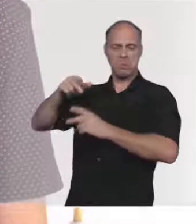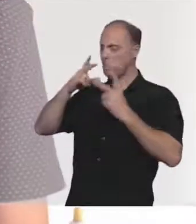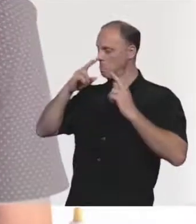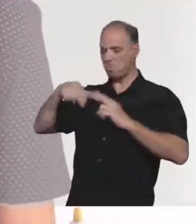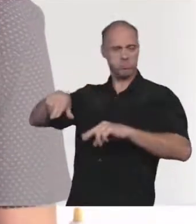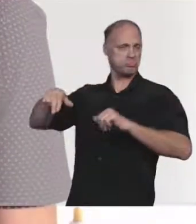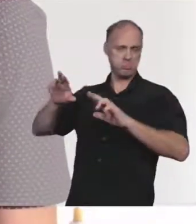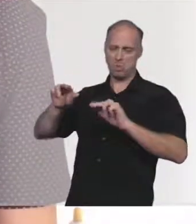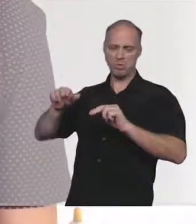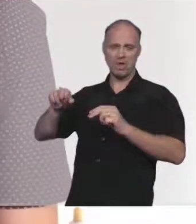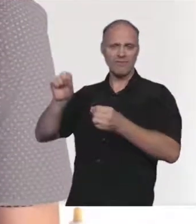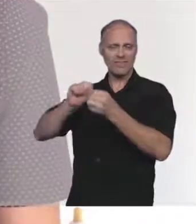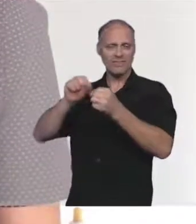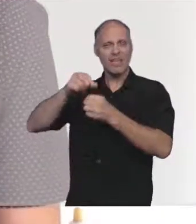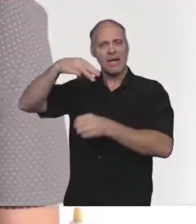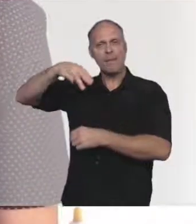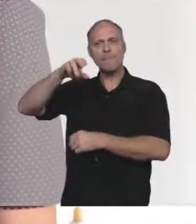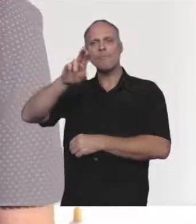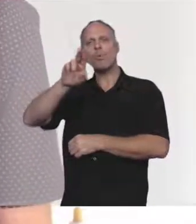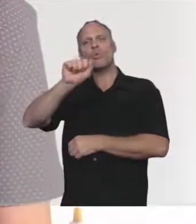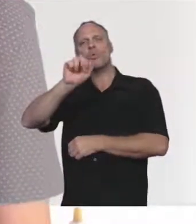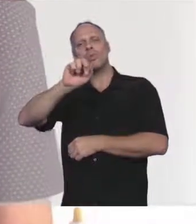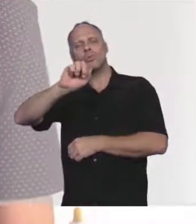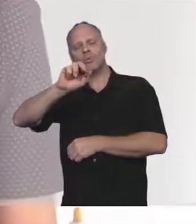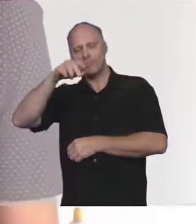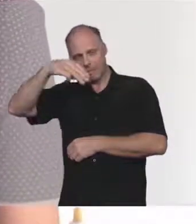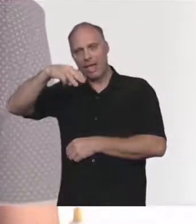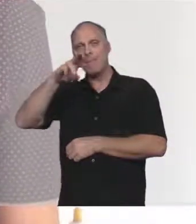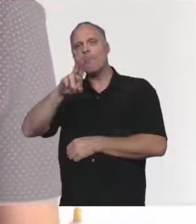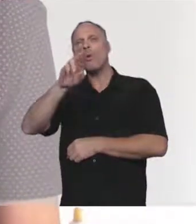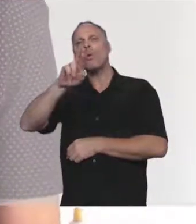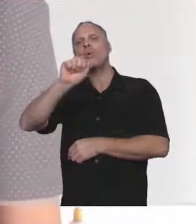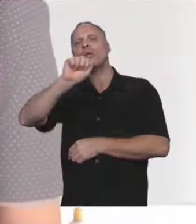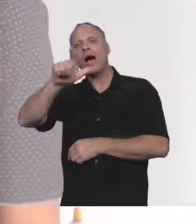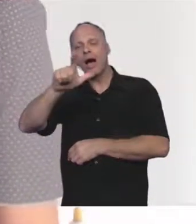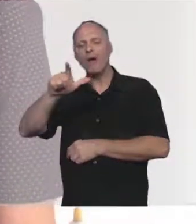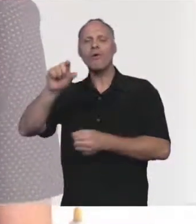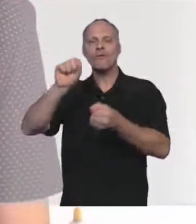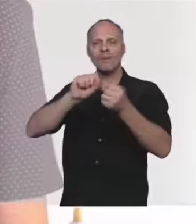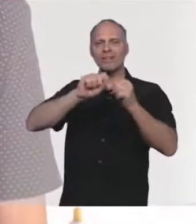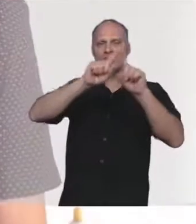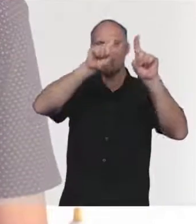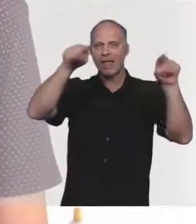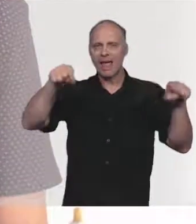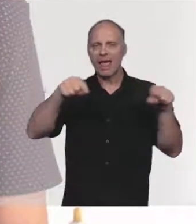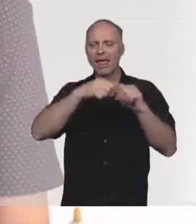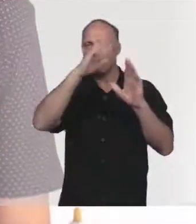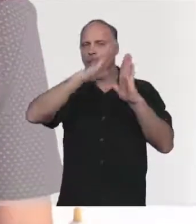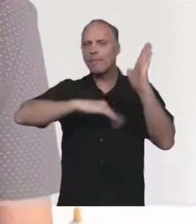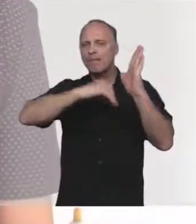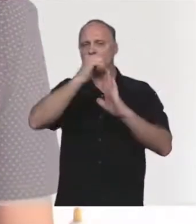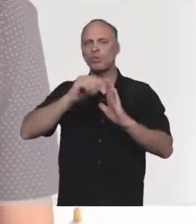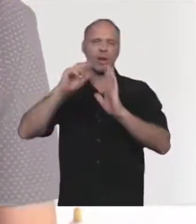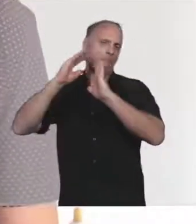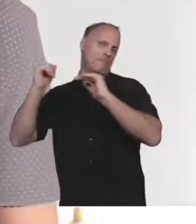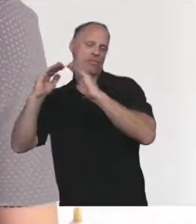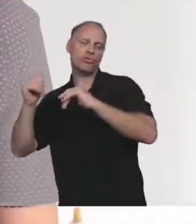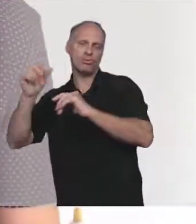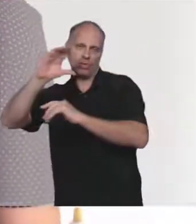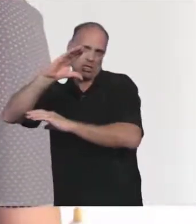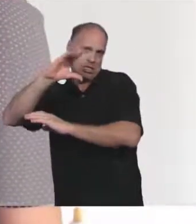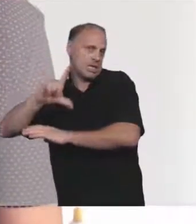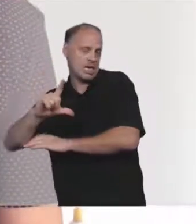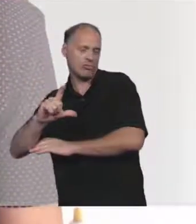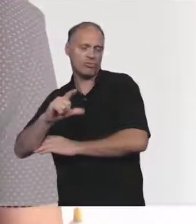né? Fazer murais, fazer telas encomendadas, e isso começou